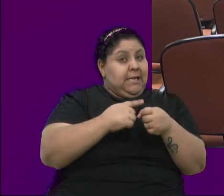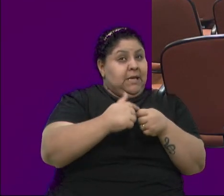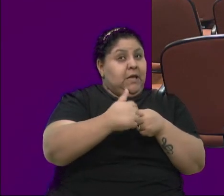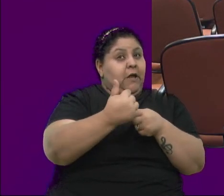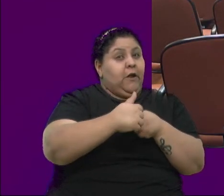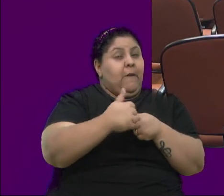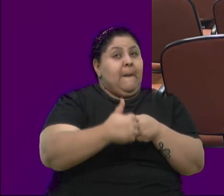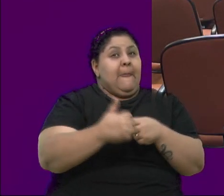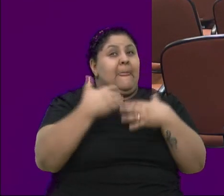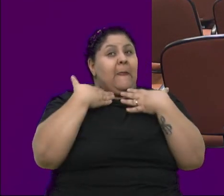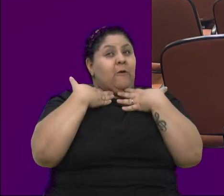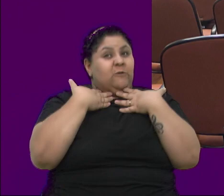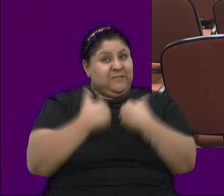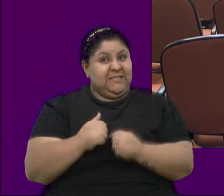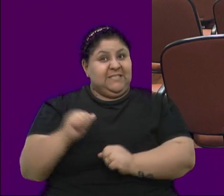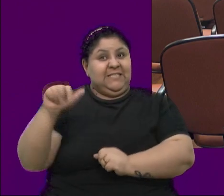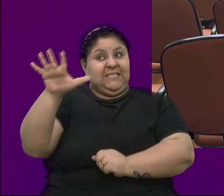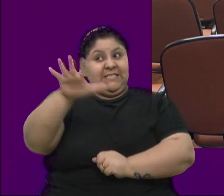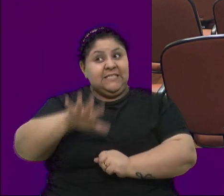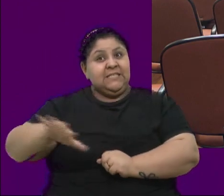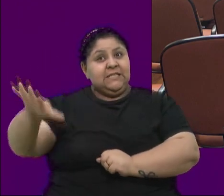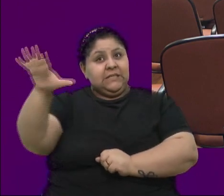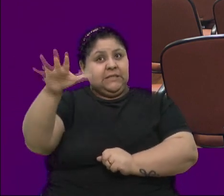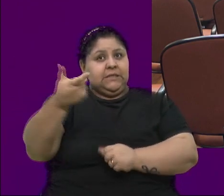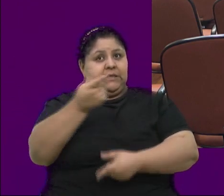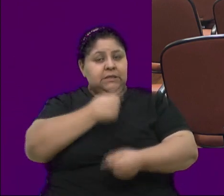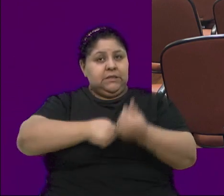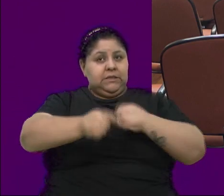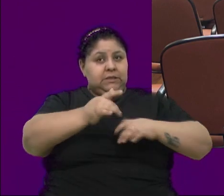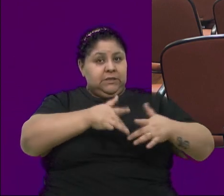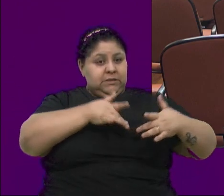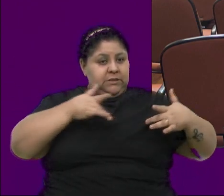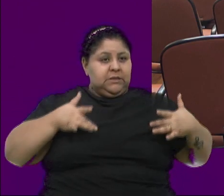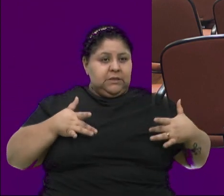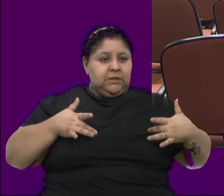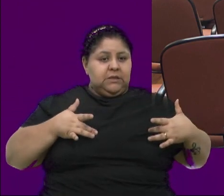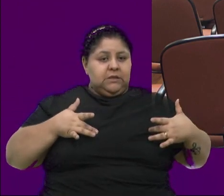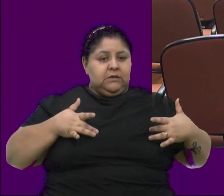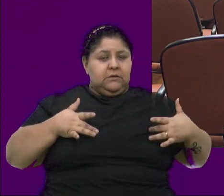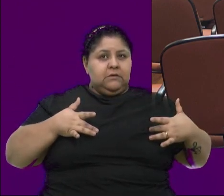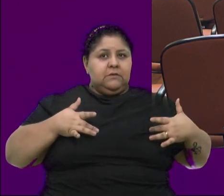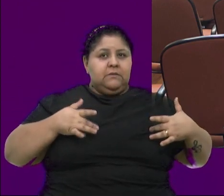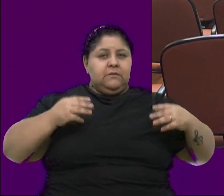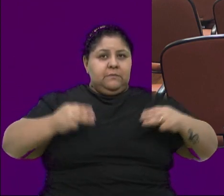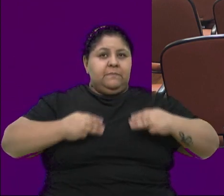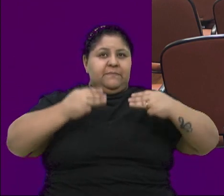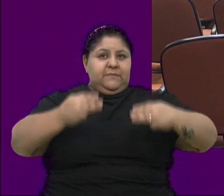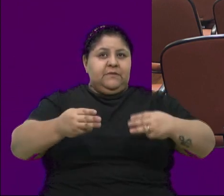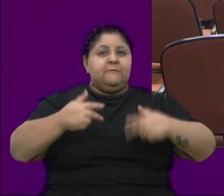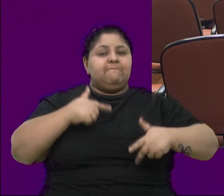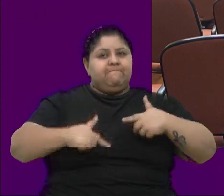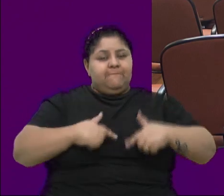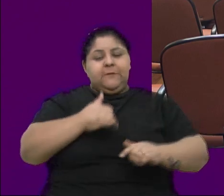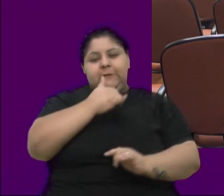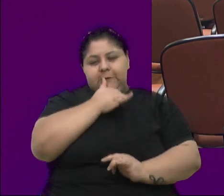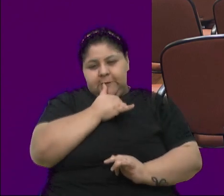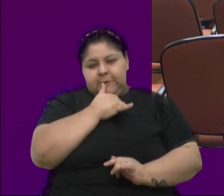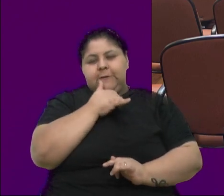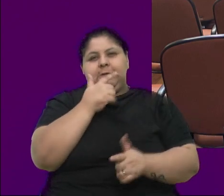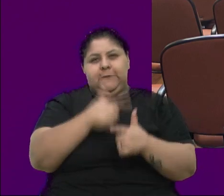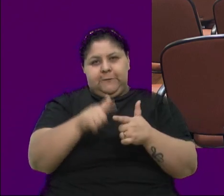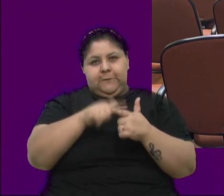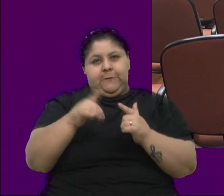secretário nacional da Economia Solidária do Ministério do Trabalho. Felizmente, ele está com problema de saúde, então